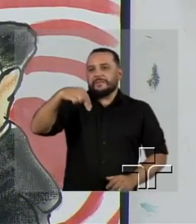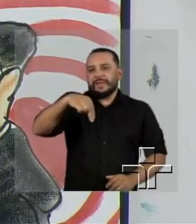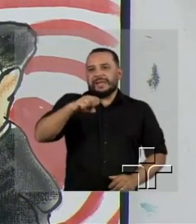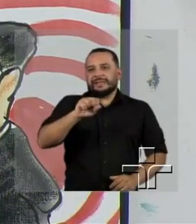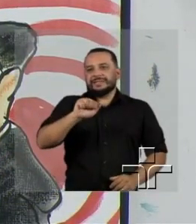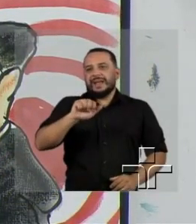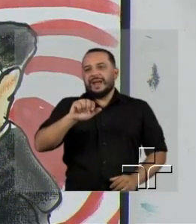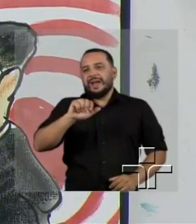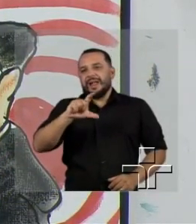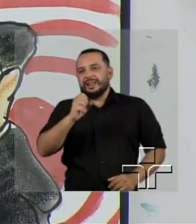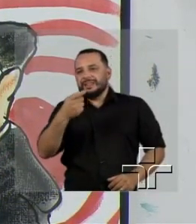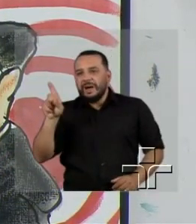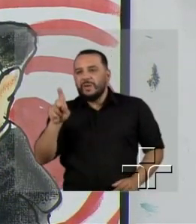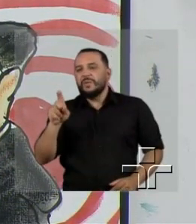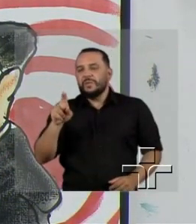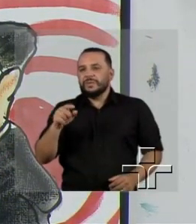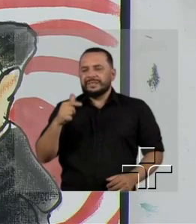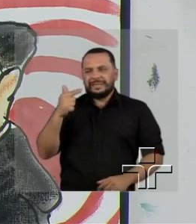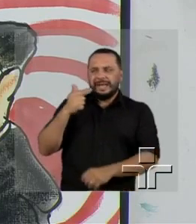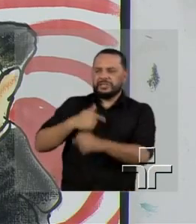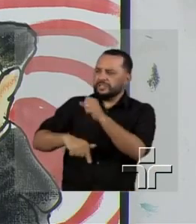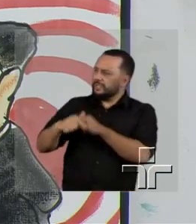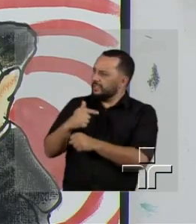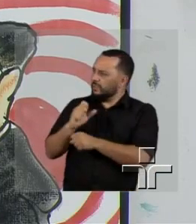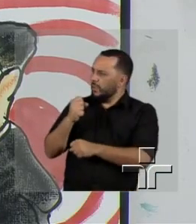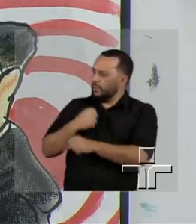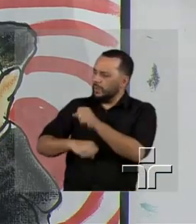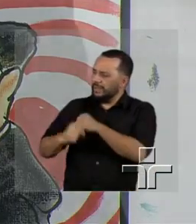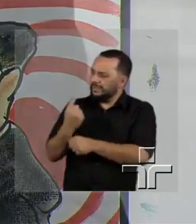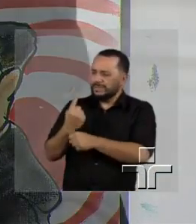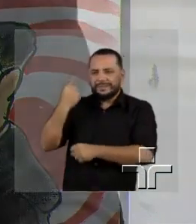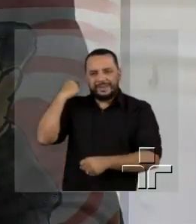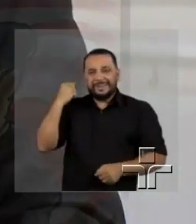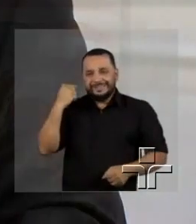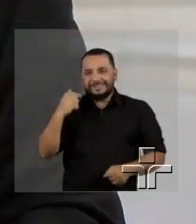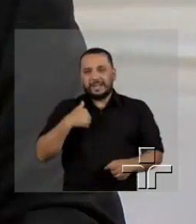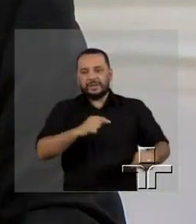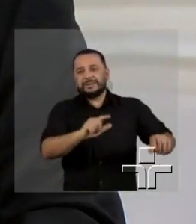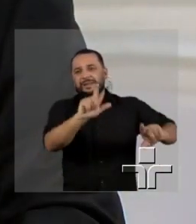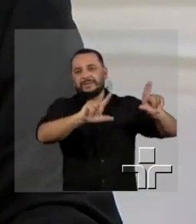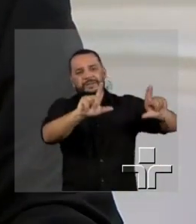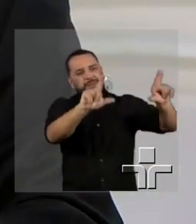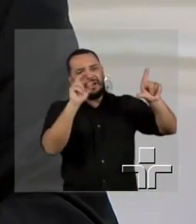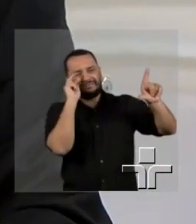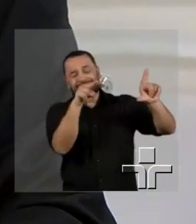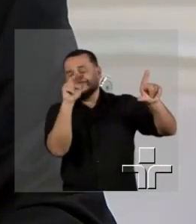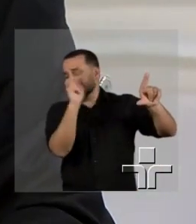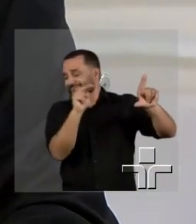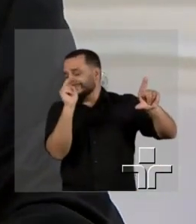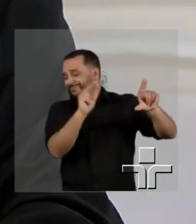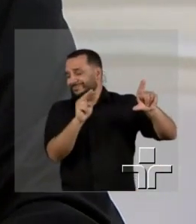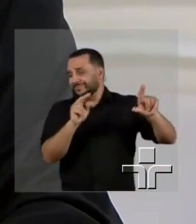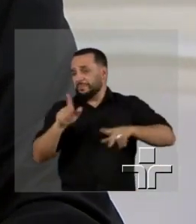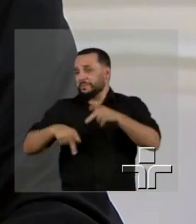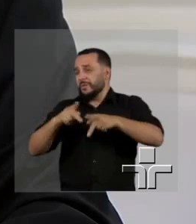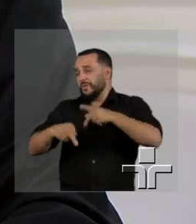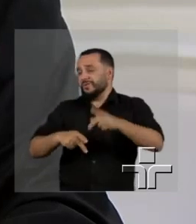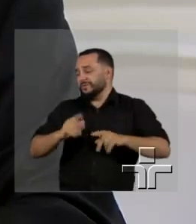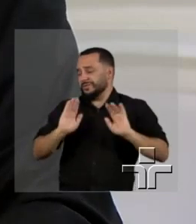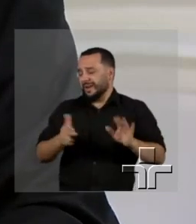A responsabilidade pelo projeto de país, pelo projeto à frente é do governo, né? Onde